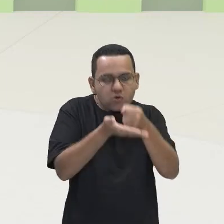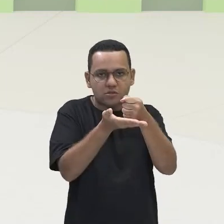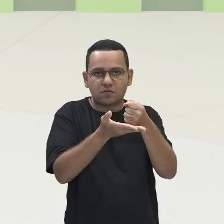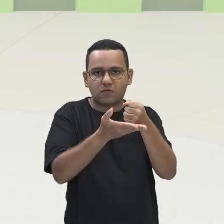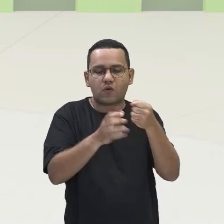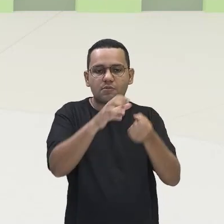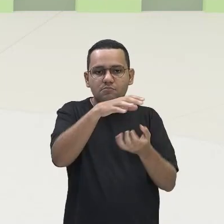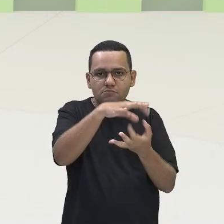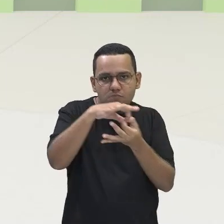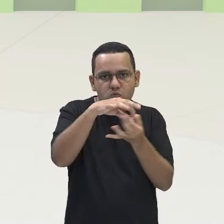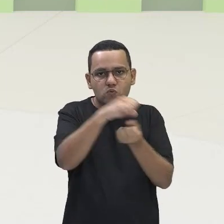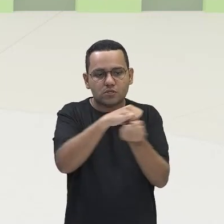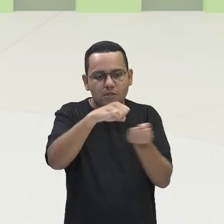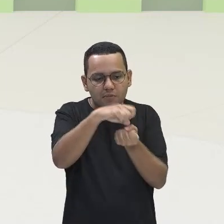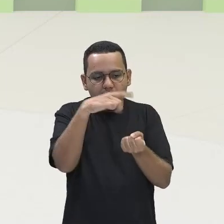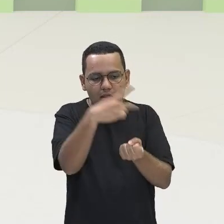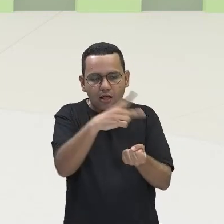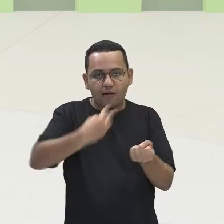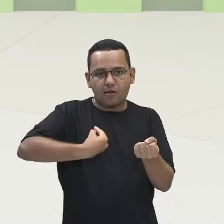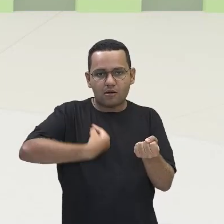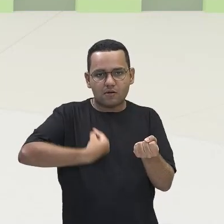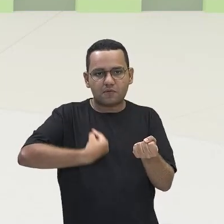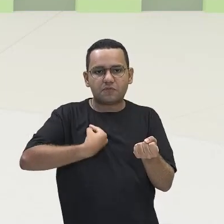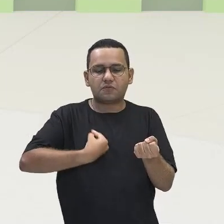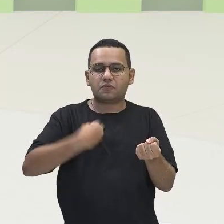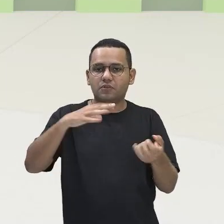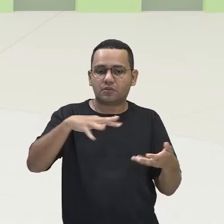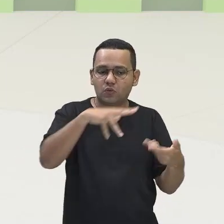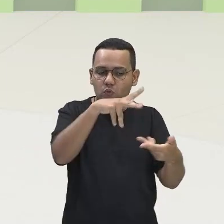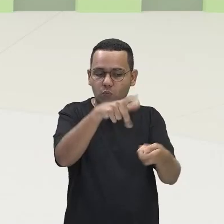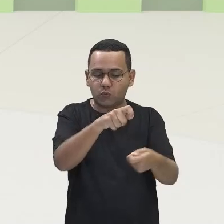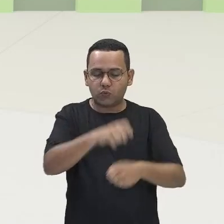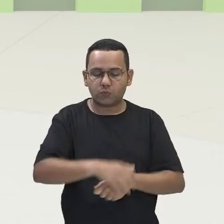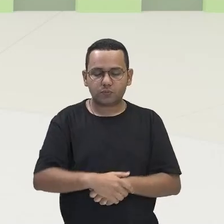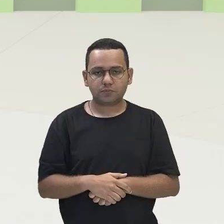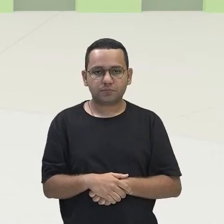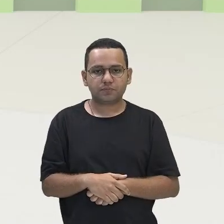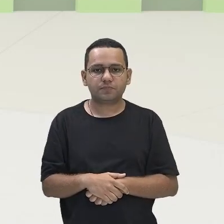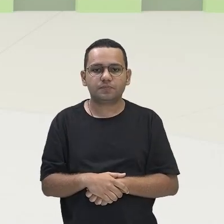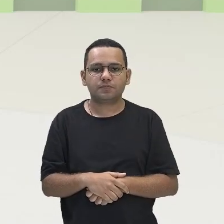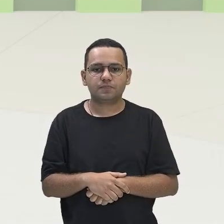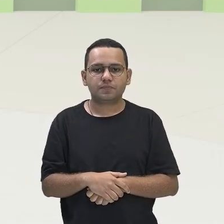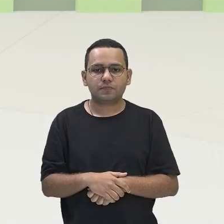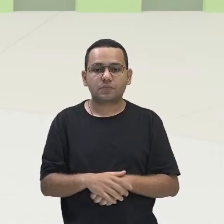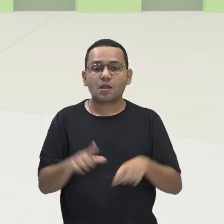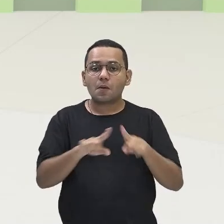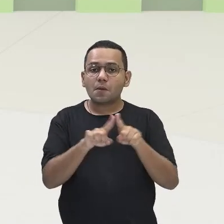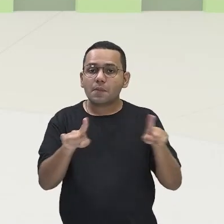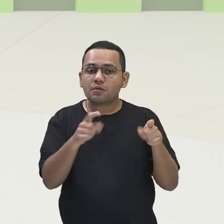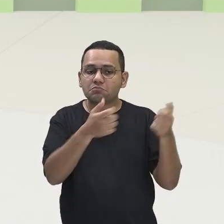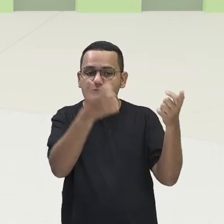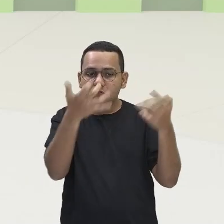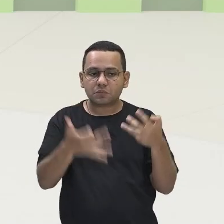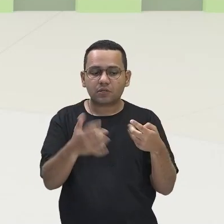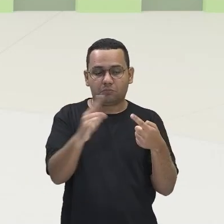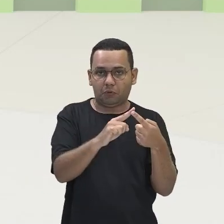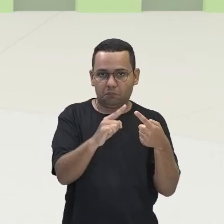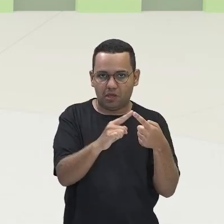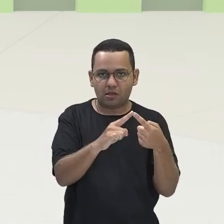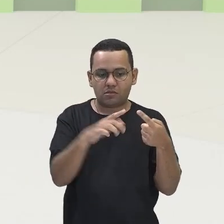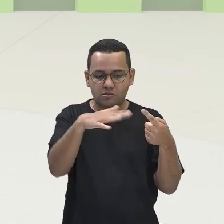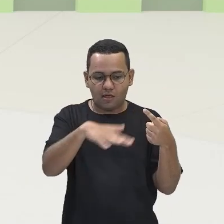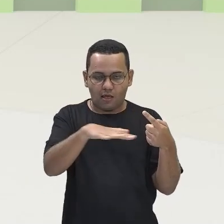no nosso planeta Terra. Então, quando fala ali de processos que são biológicos, nós estamos falando